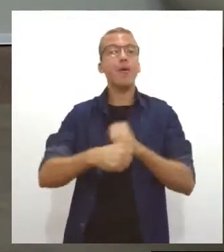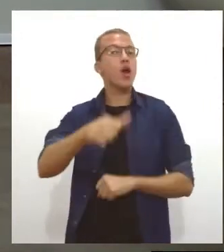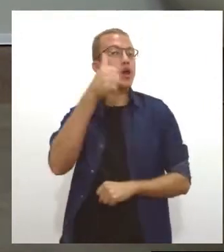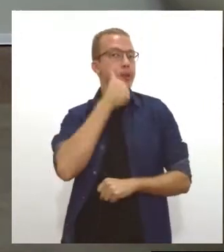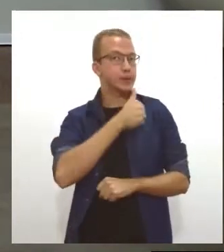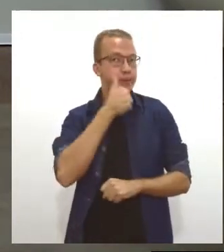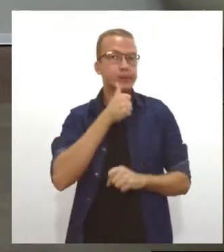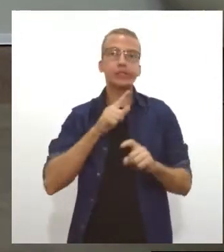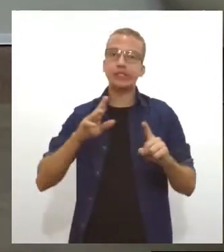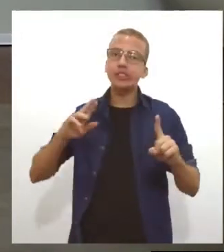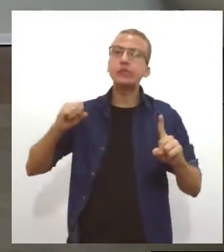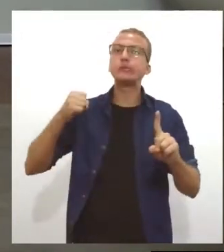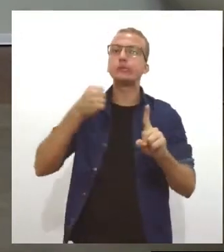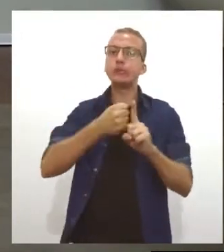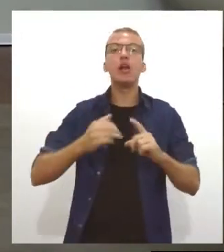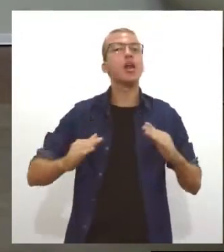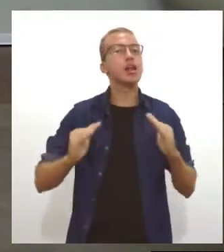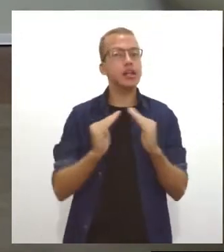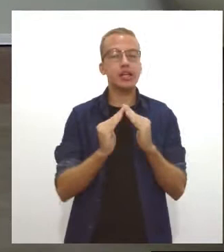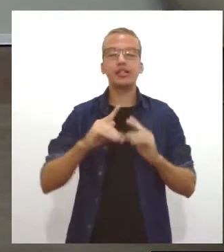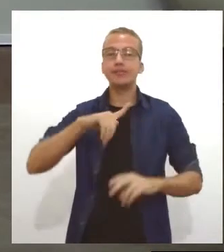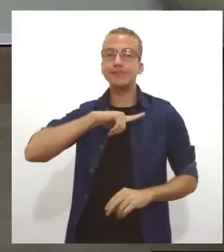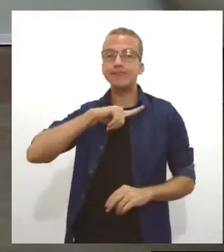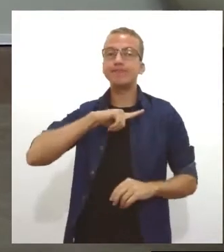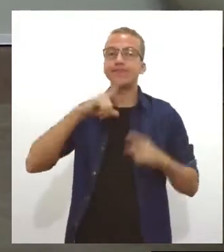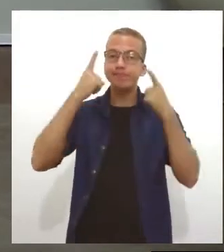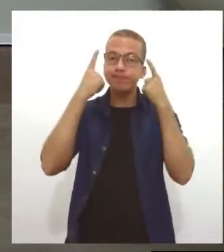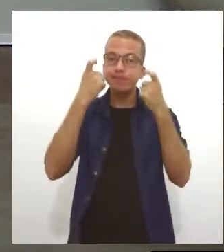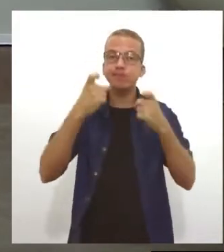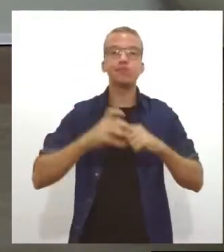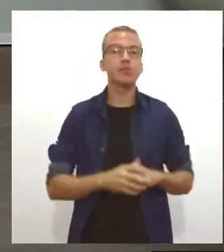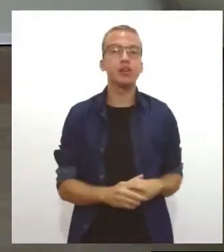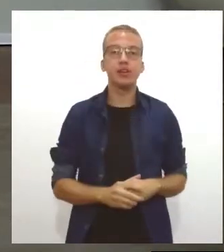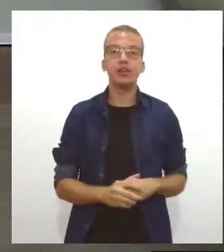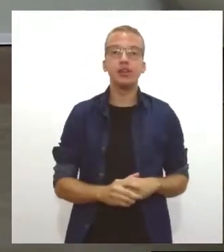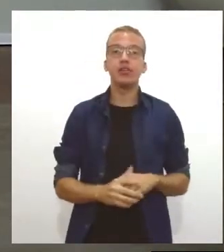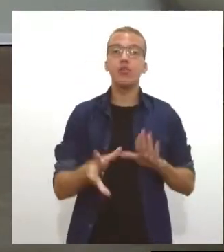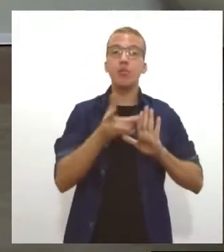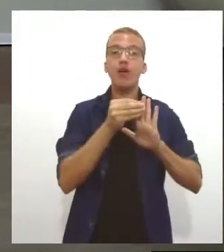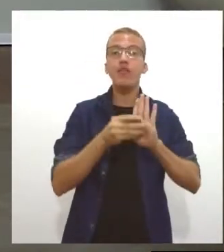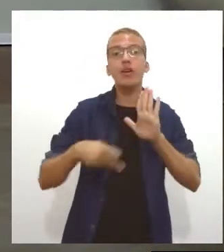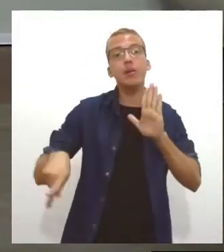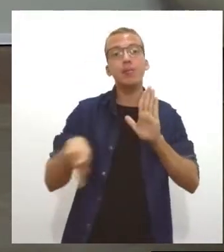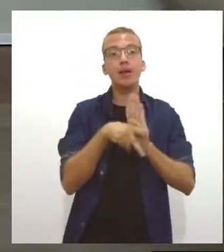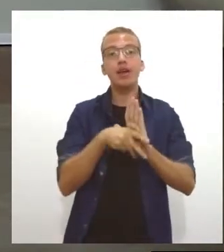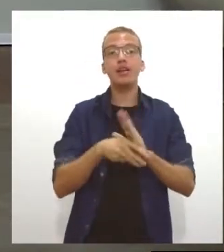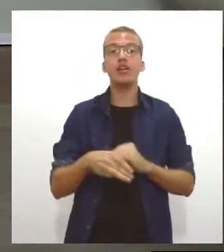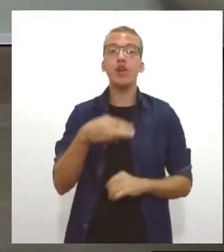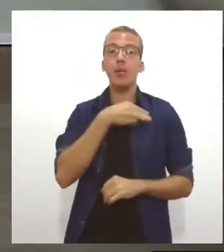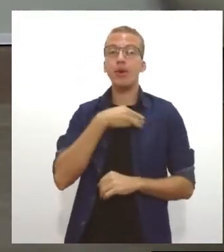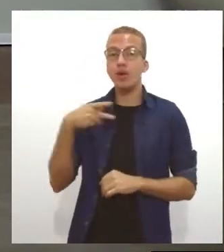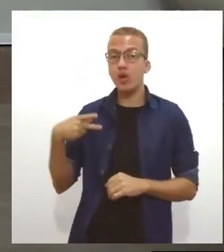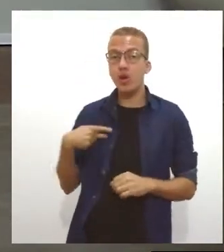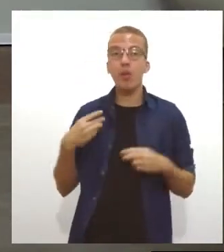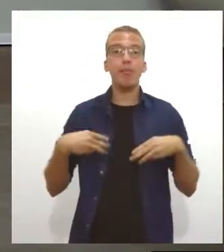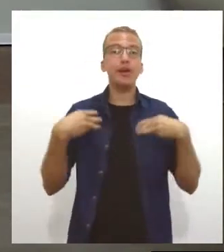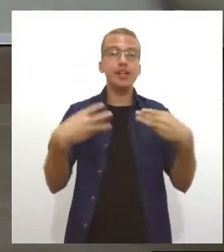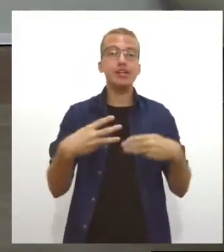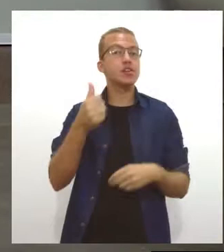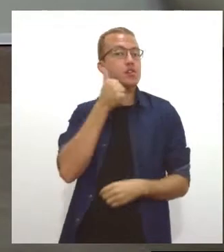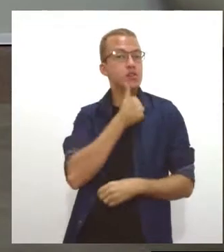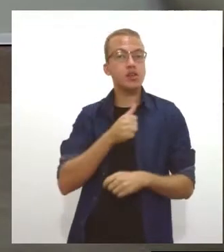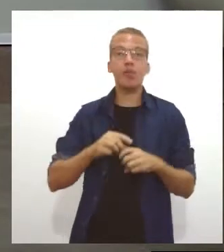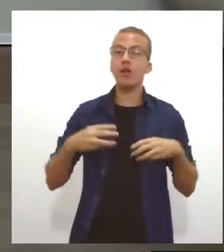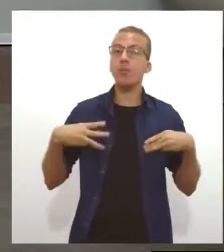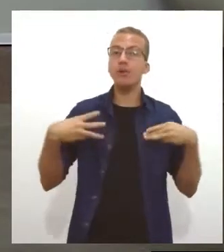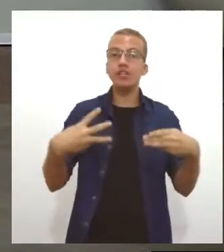de violência doméstica. Dados do Ministério Público, do Ministério da Mulher, da Família e dos Direitos